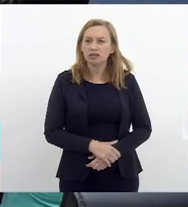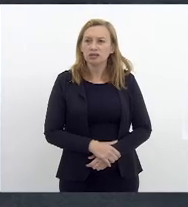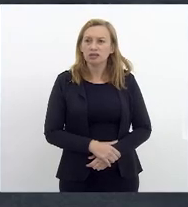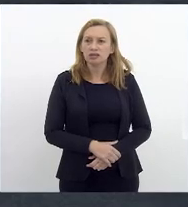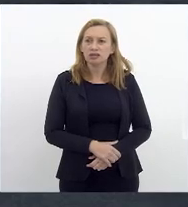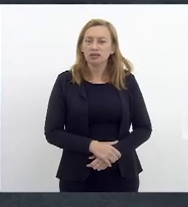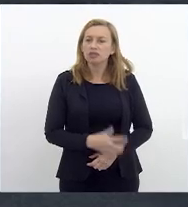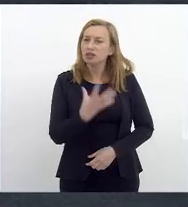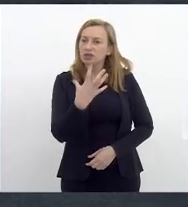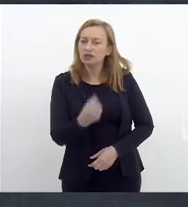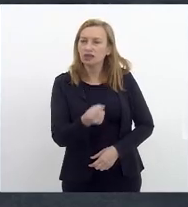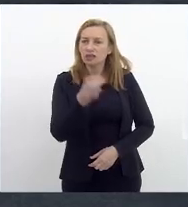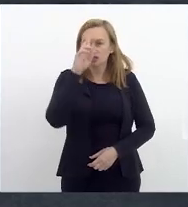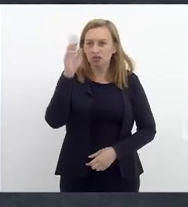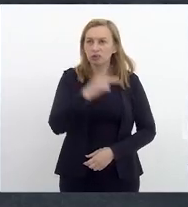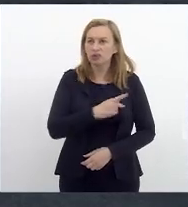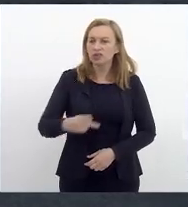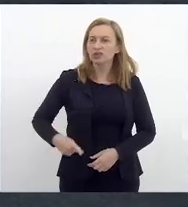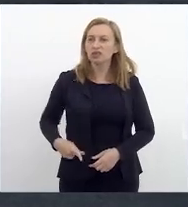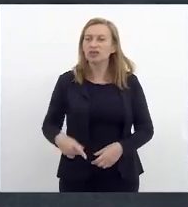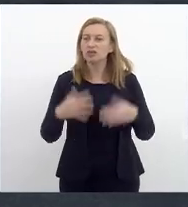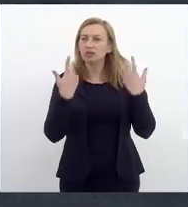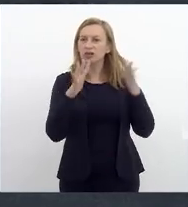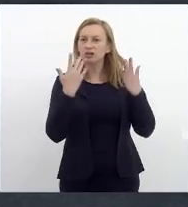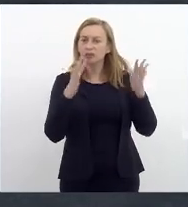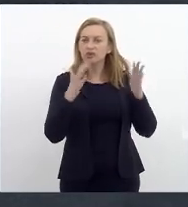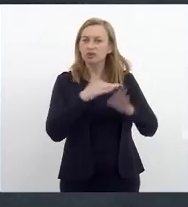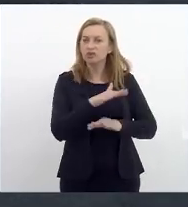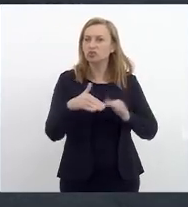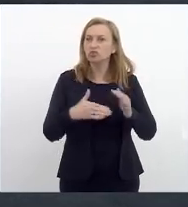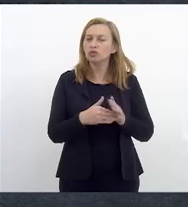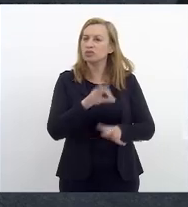Parecer favorável, presidente. Saúdo os autores,